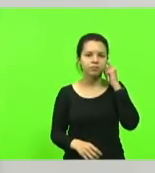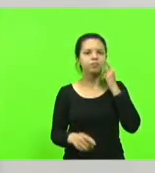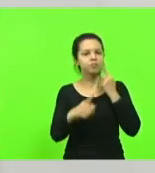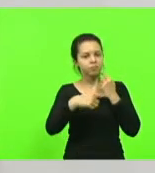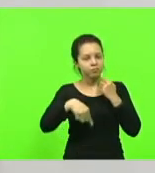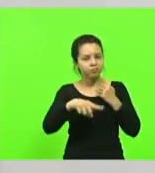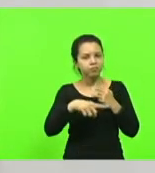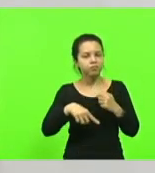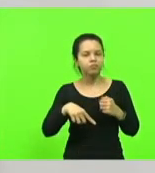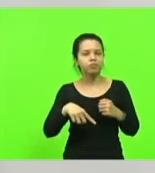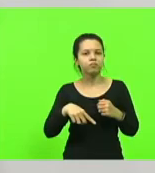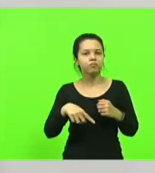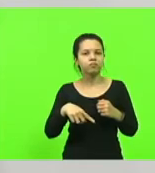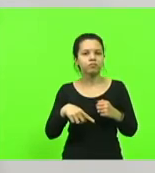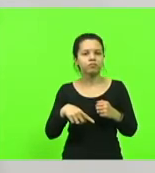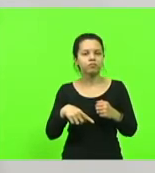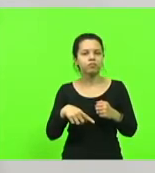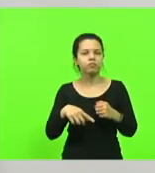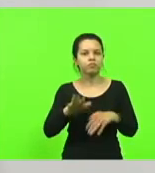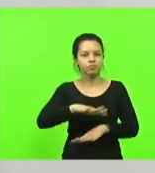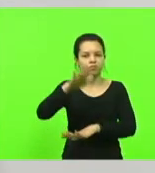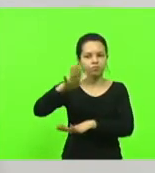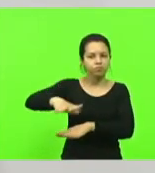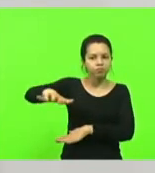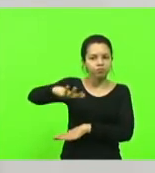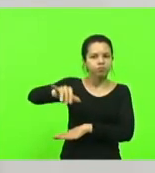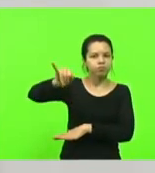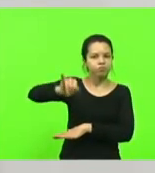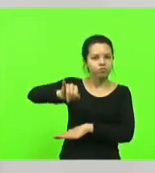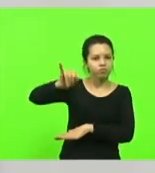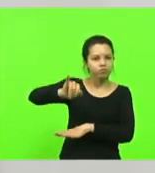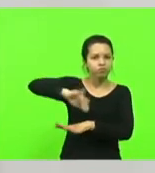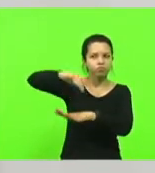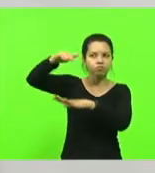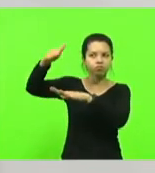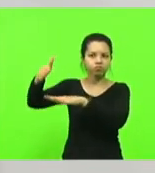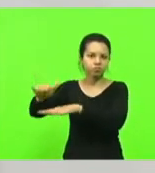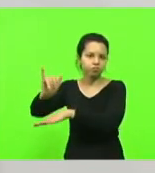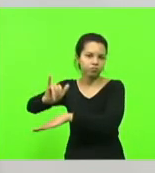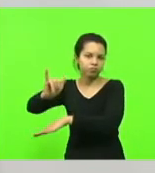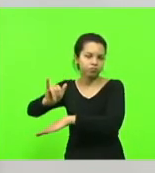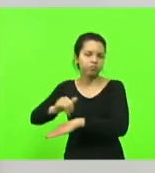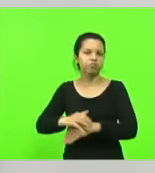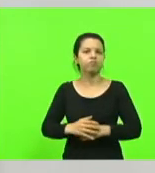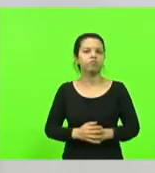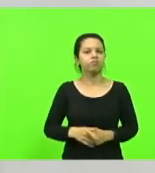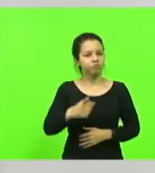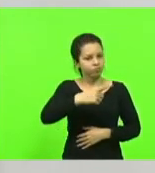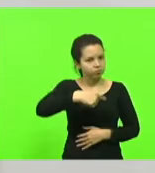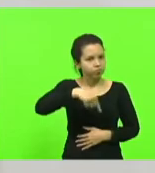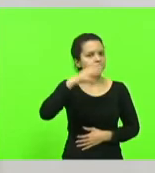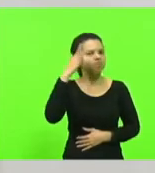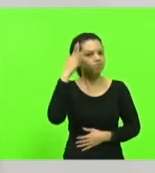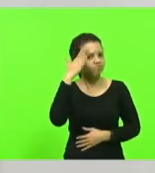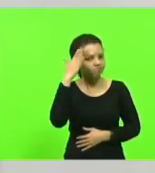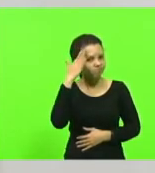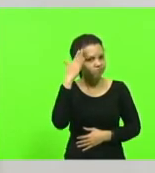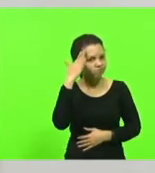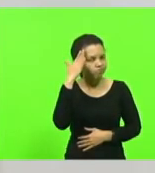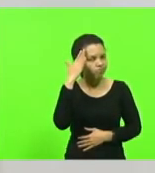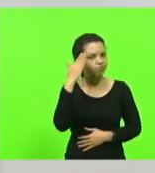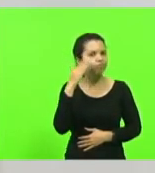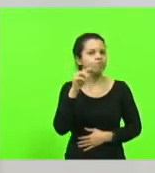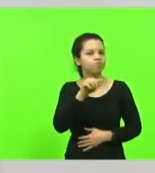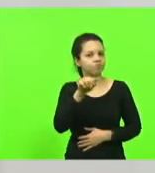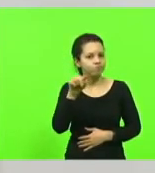somos do Vale do Itajaí, do Alto Vale, sabemos o quanto isso